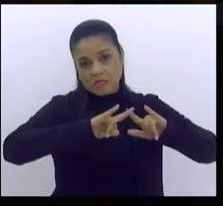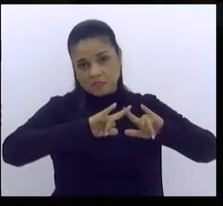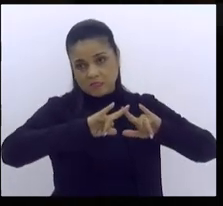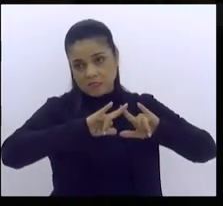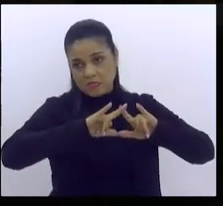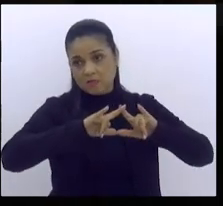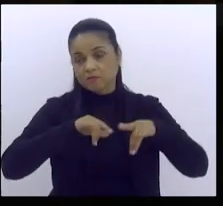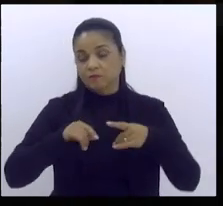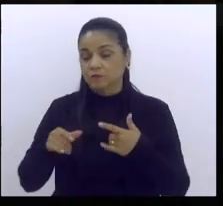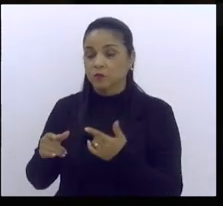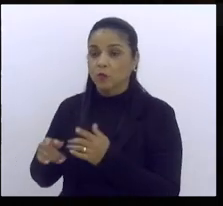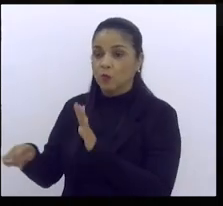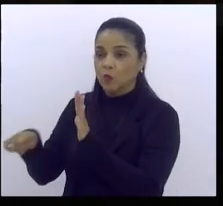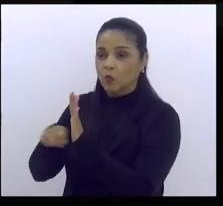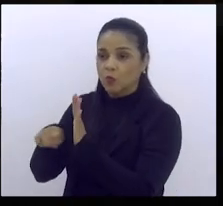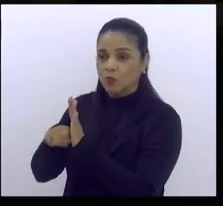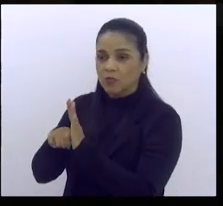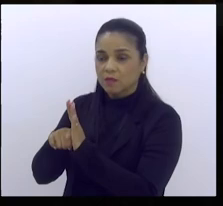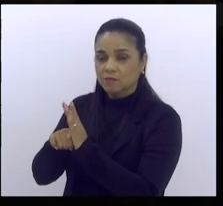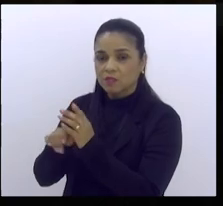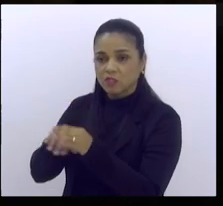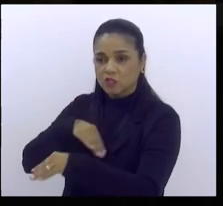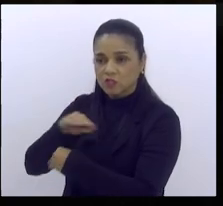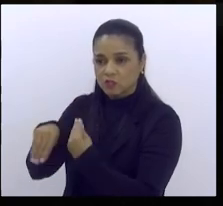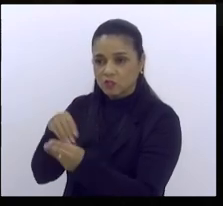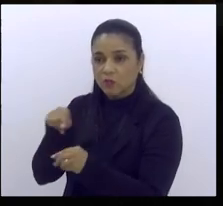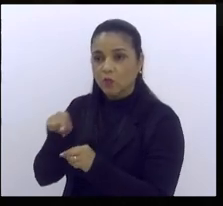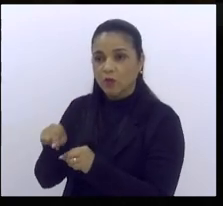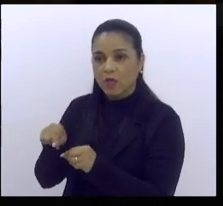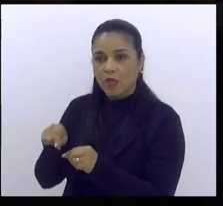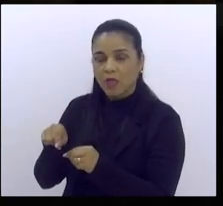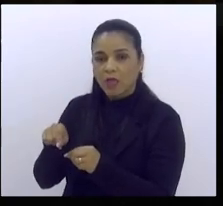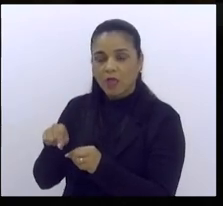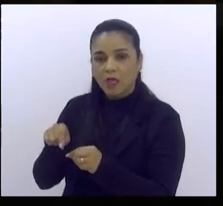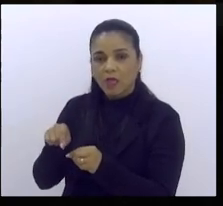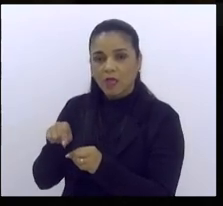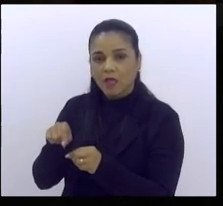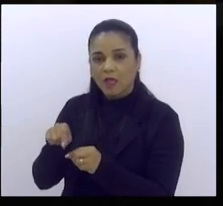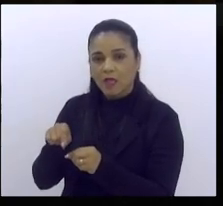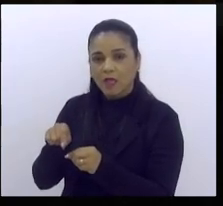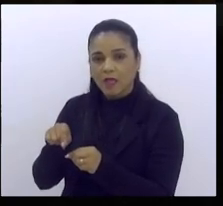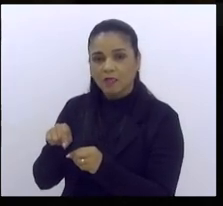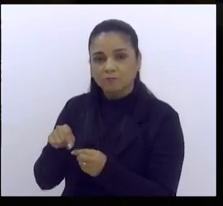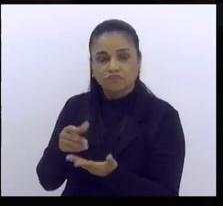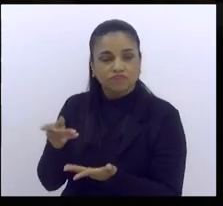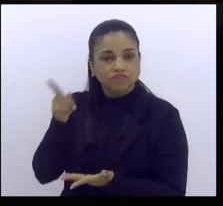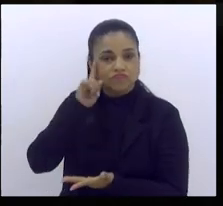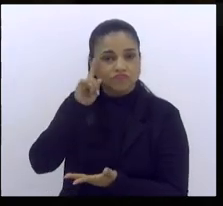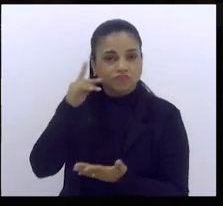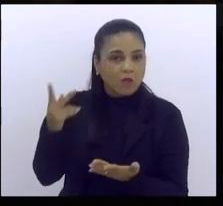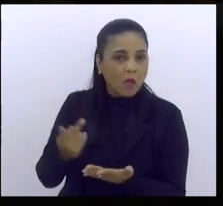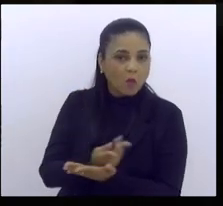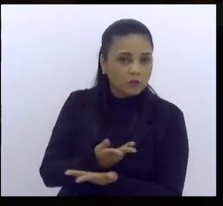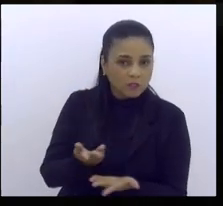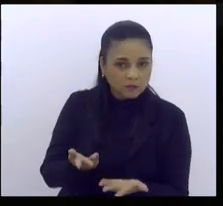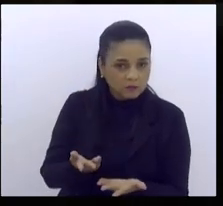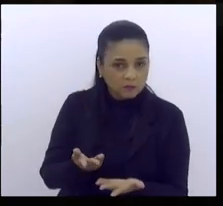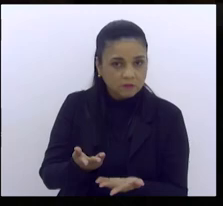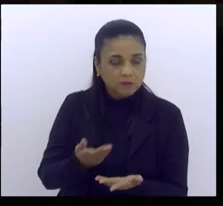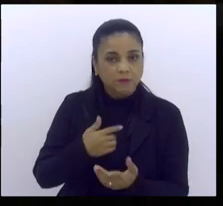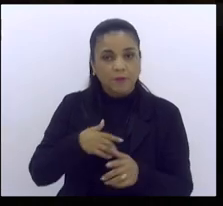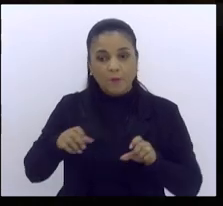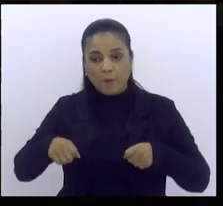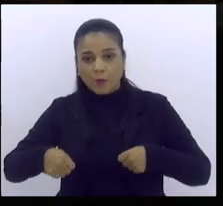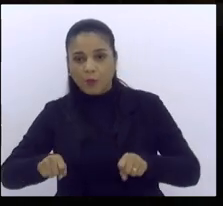do crime desorganizado é o avulso que acontece toda hora. É, por exemplo, aquele